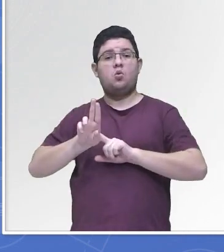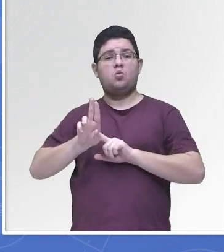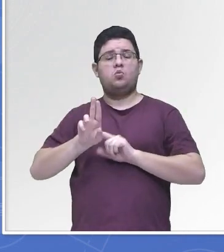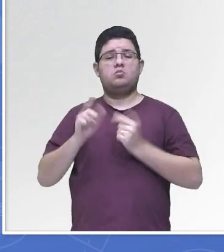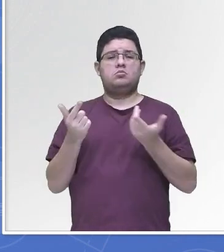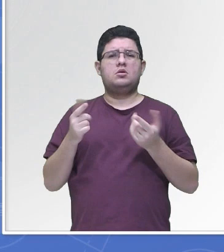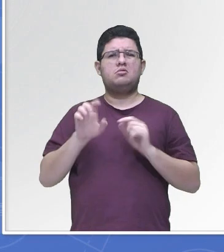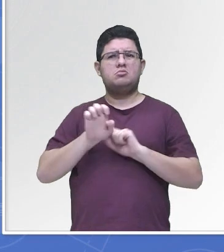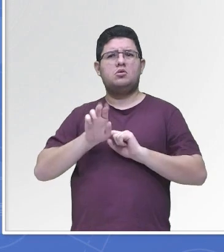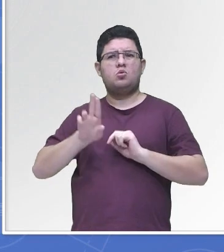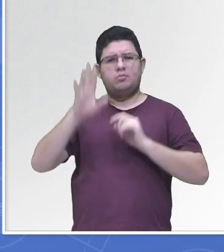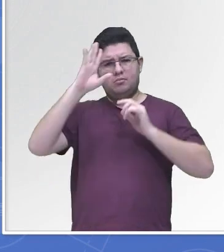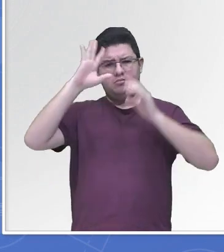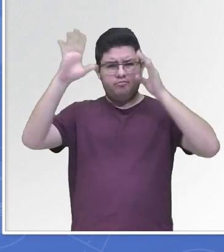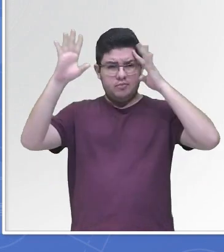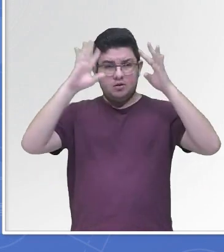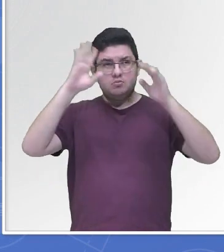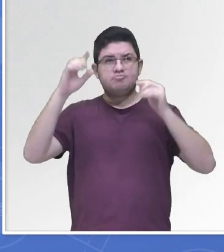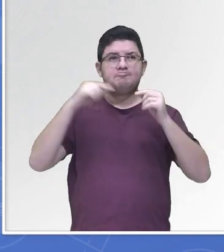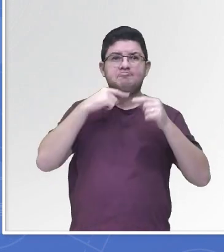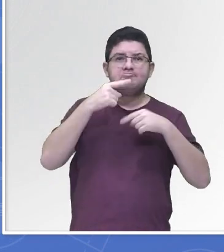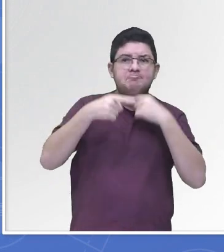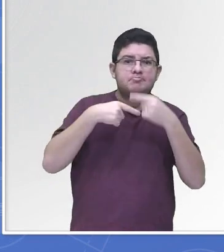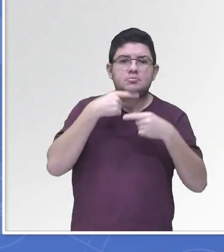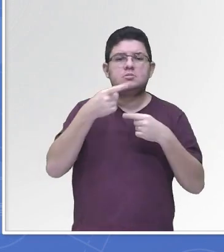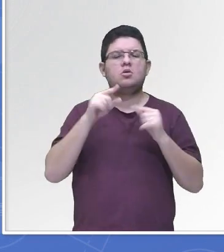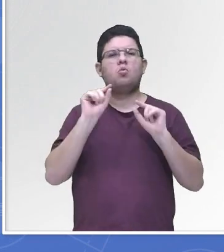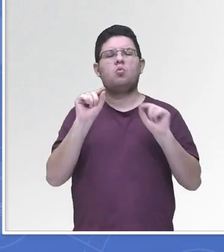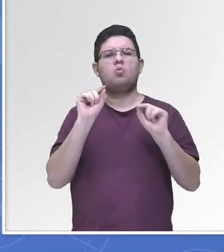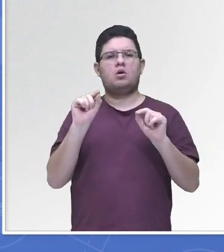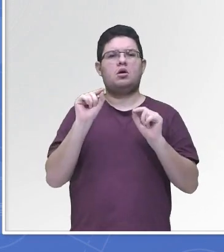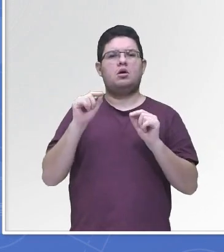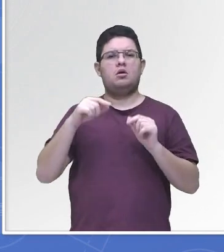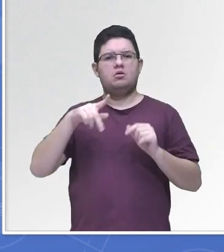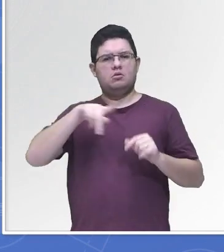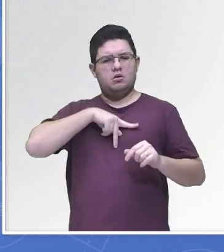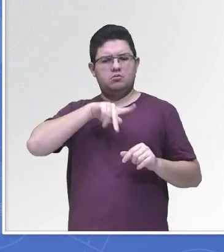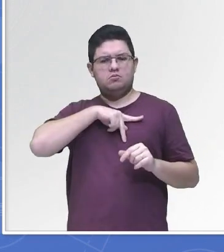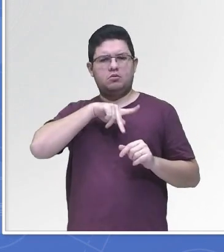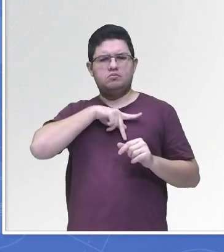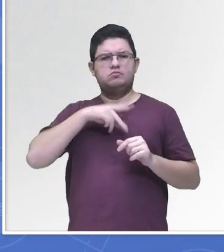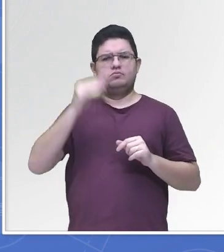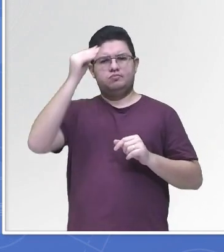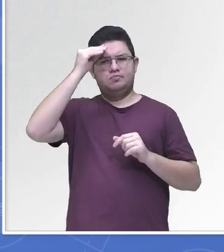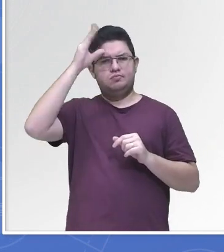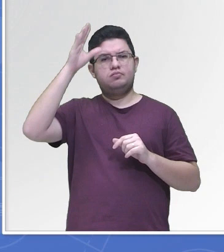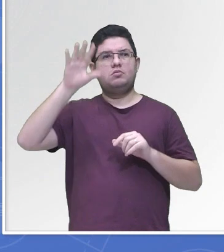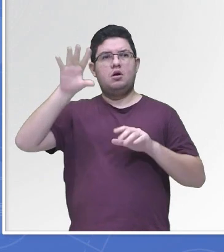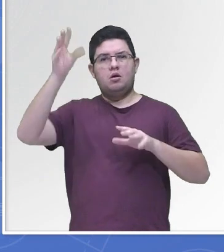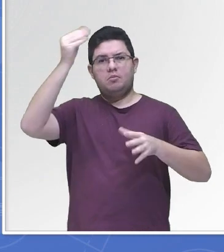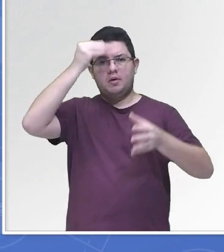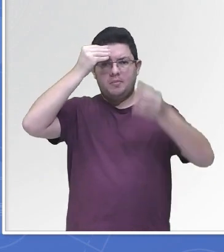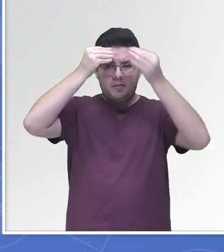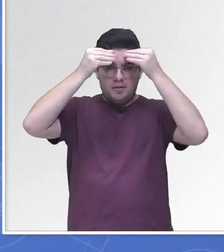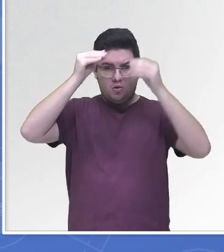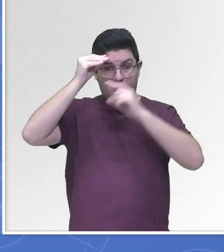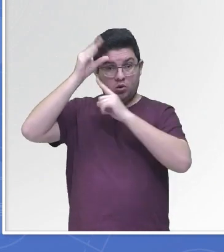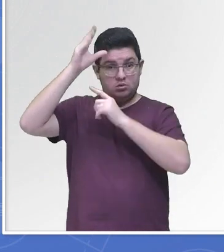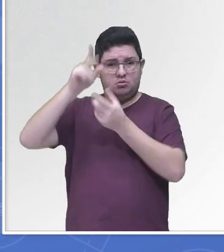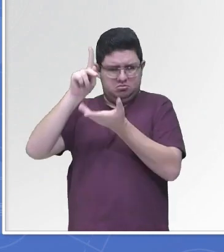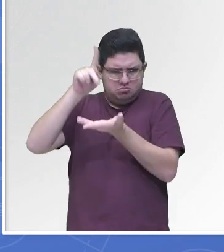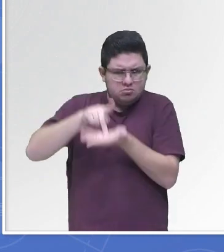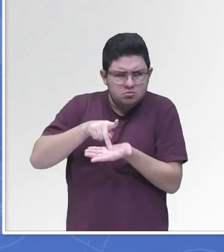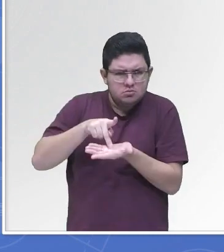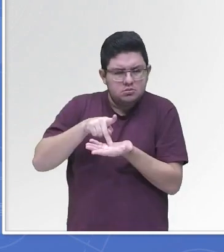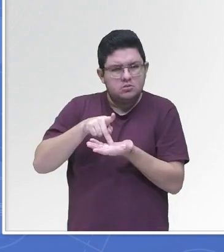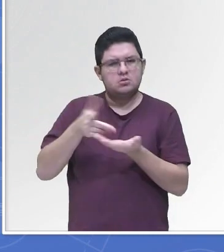a me questionar, eu começo a pensar, será que o conhecimento que eu estou adquirindo é verdadeiro? Será que o